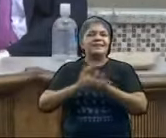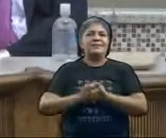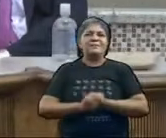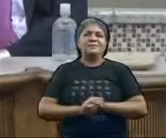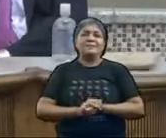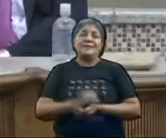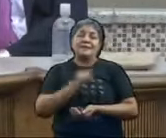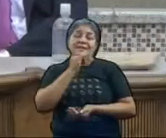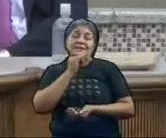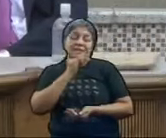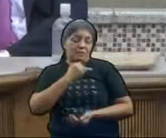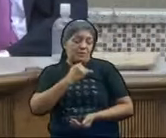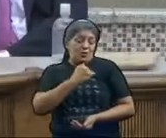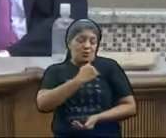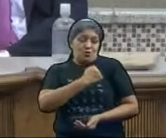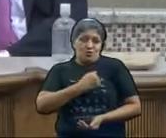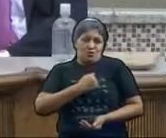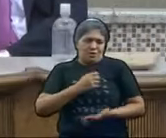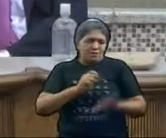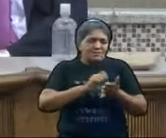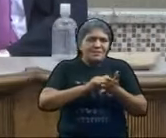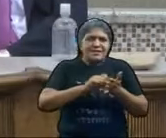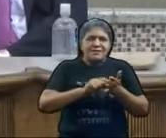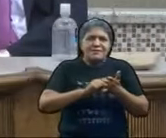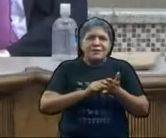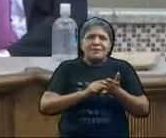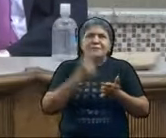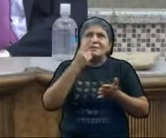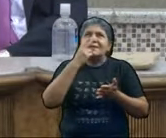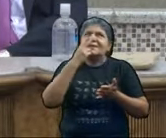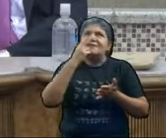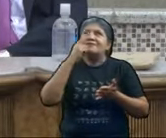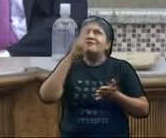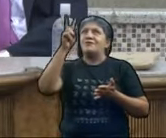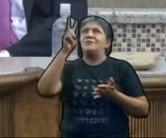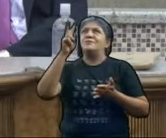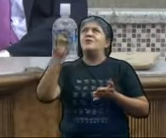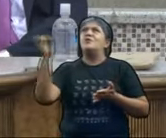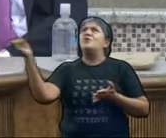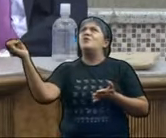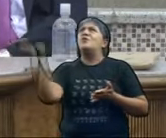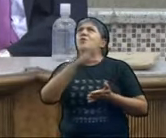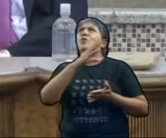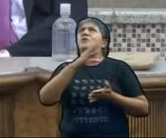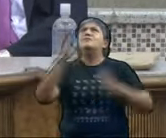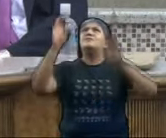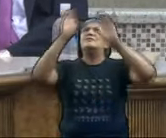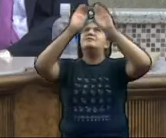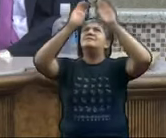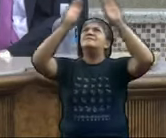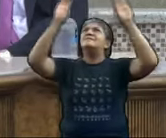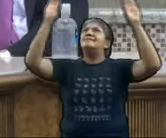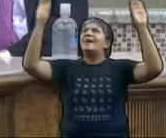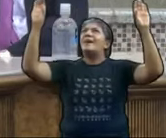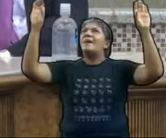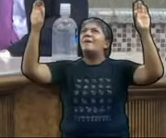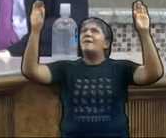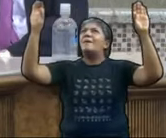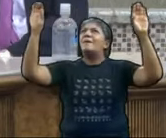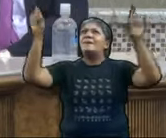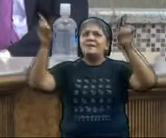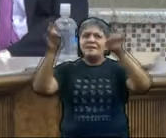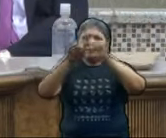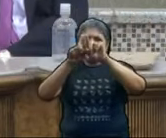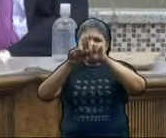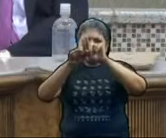novos céus e nova terra. Já o primeiro céu e a primeira terra passaram, e João diz: eu vi